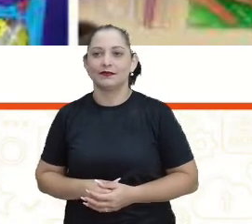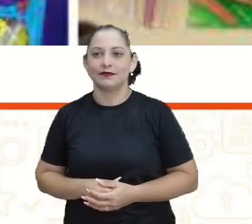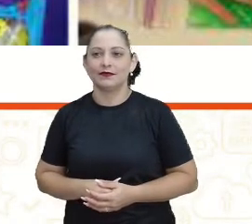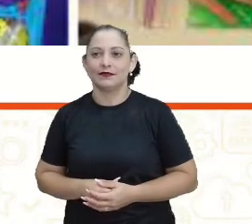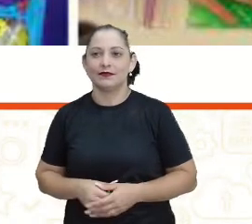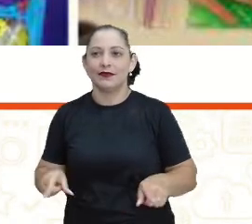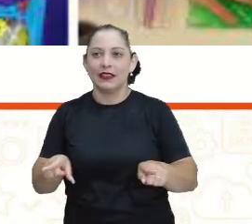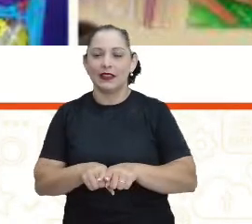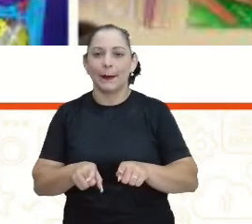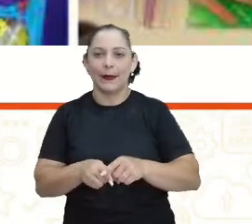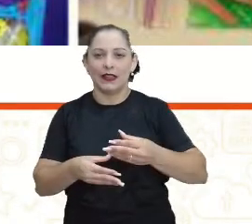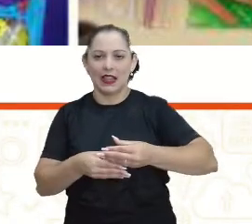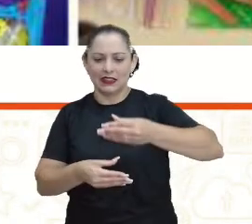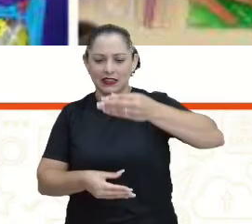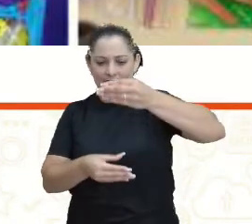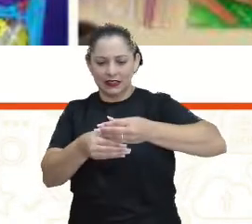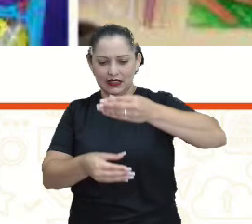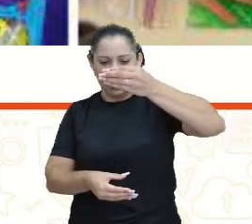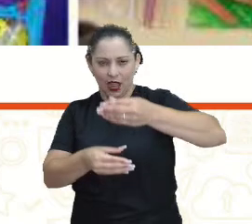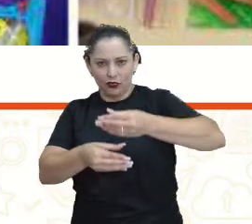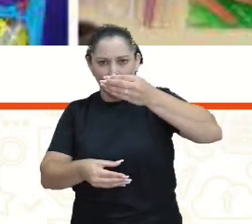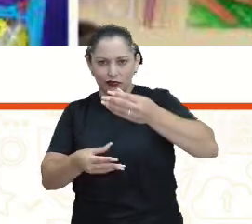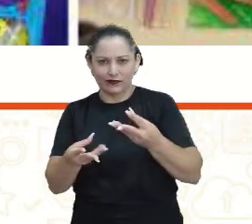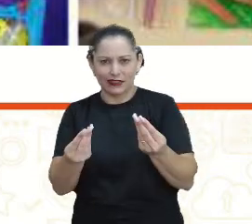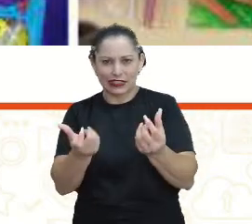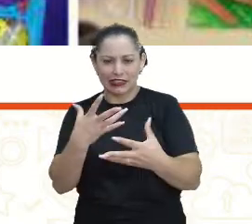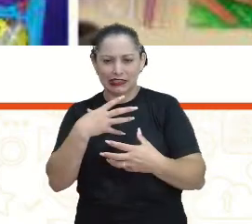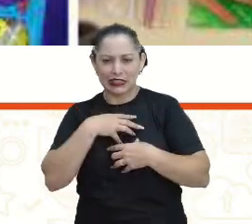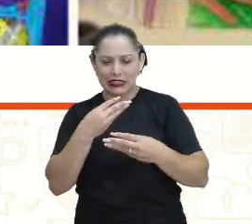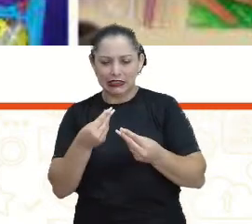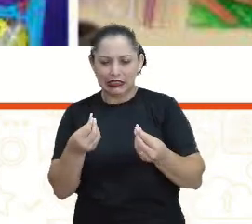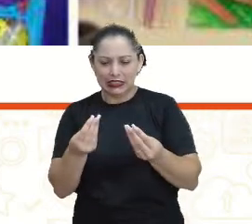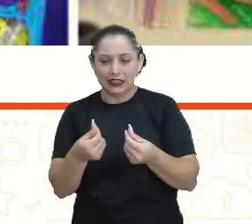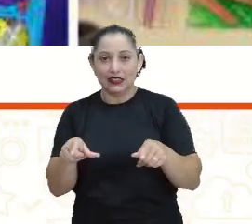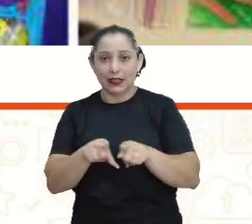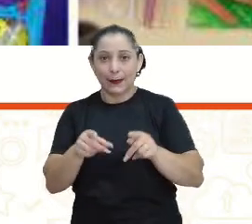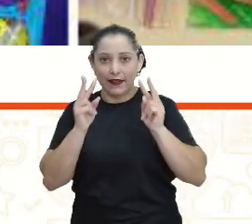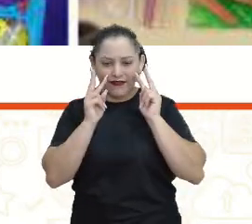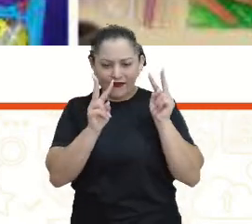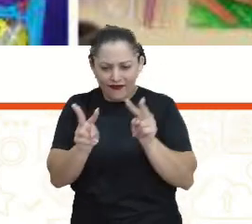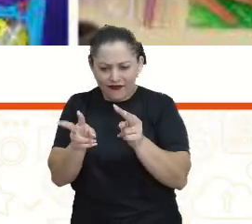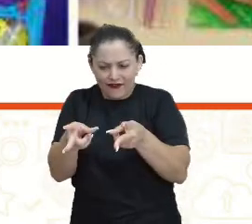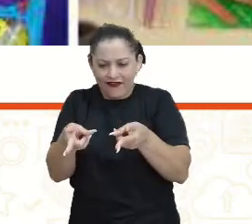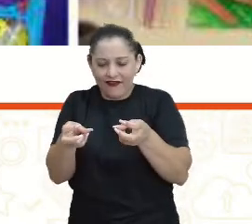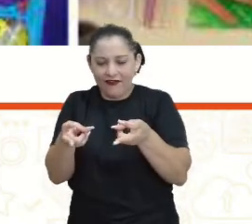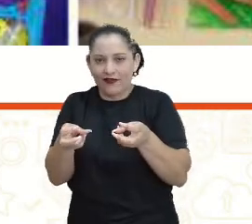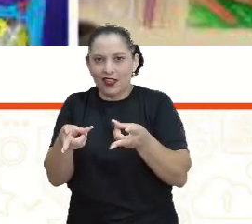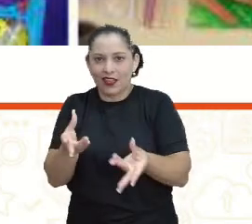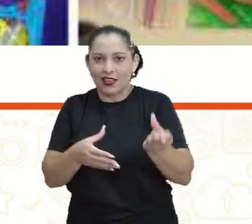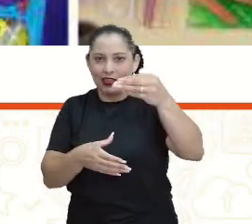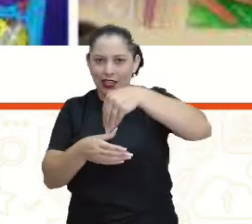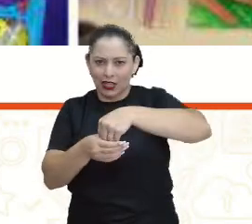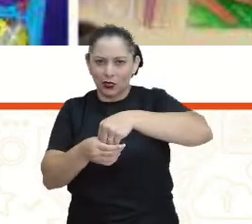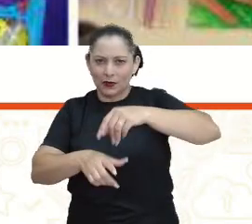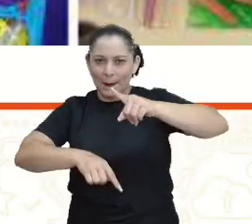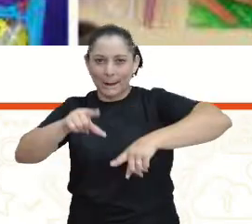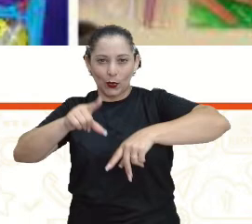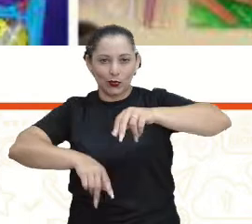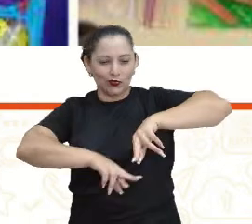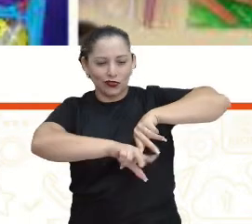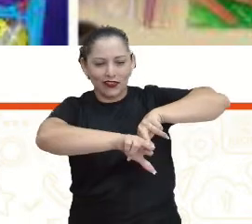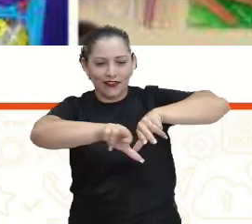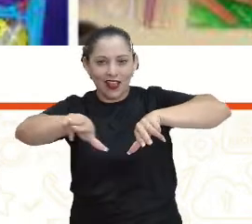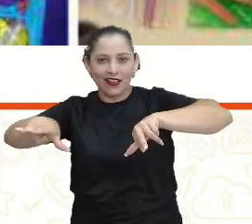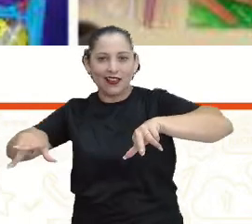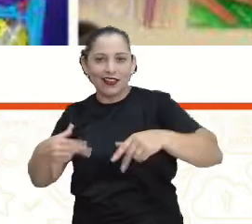Sacos sensoriais também, né? Um recurso que desenvolve a percepção visual e tátil. A gente enche saquinhos com materiais diferentes,